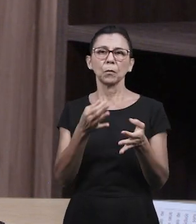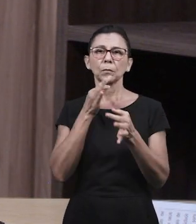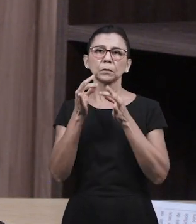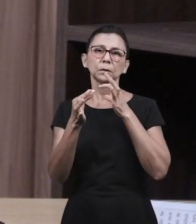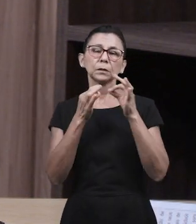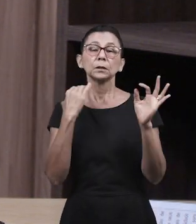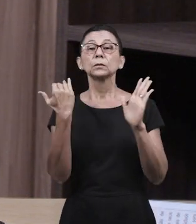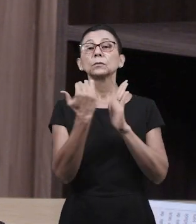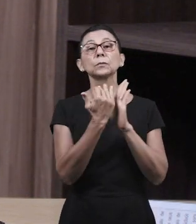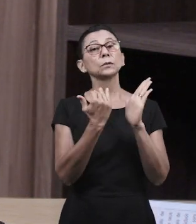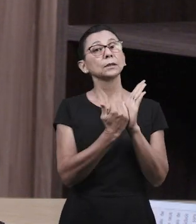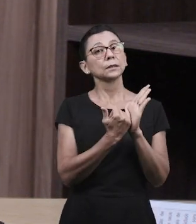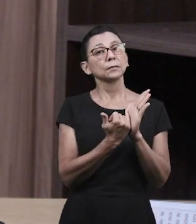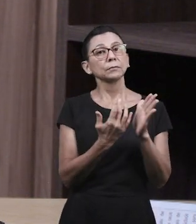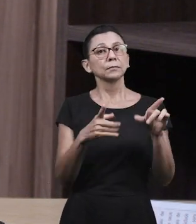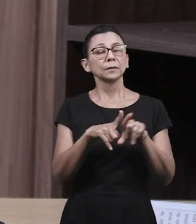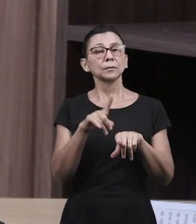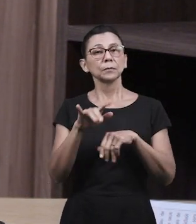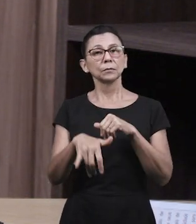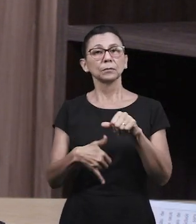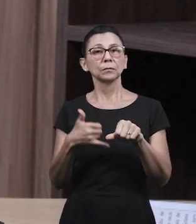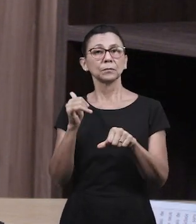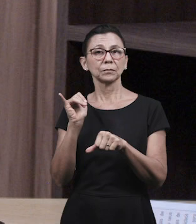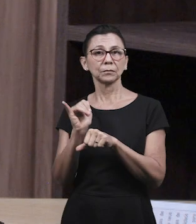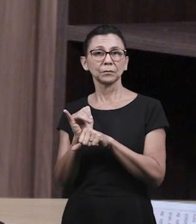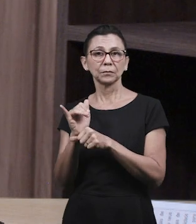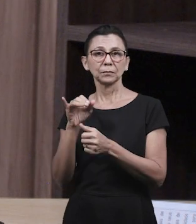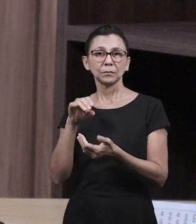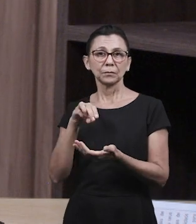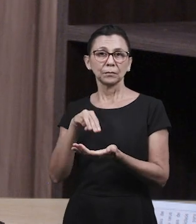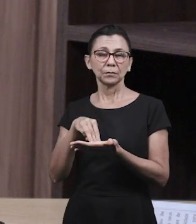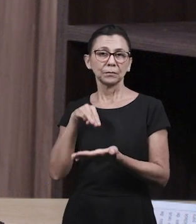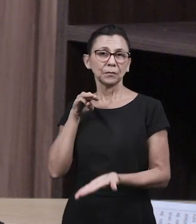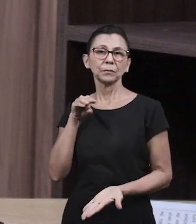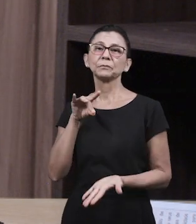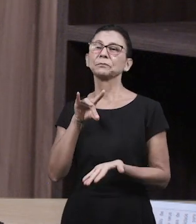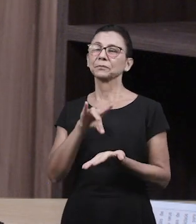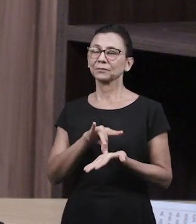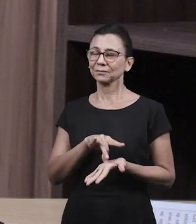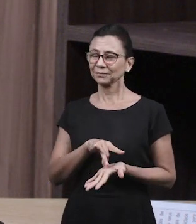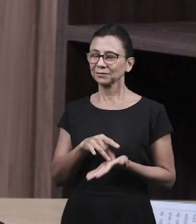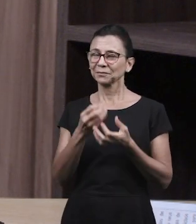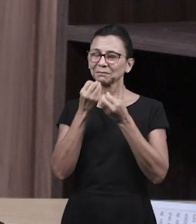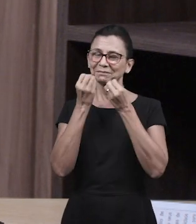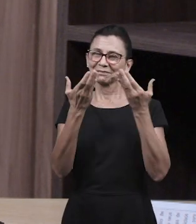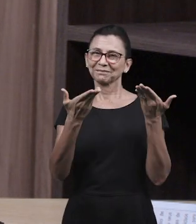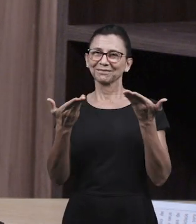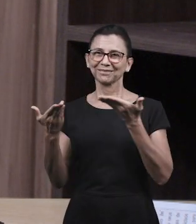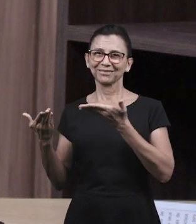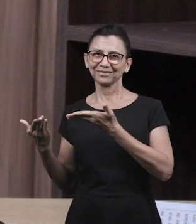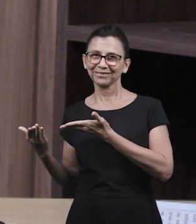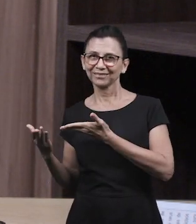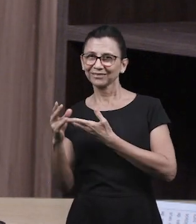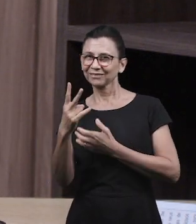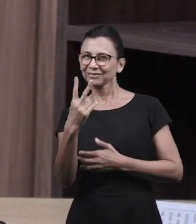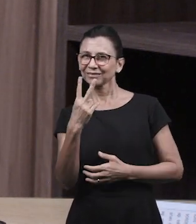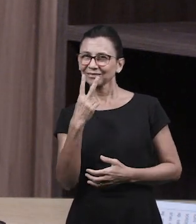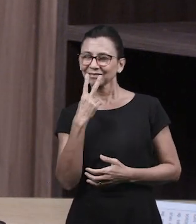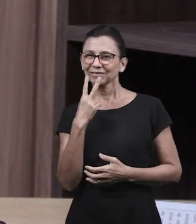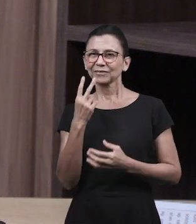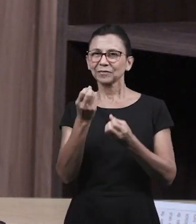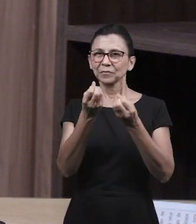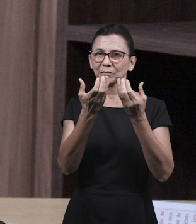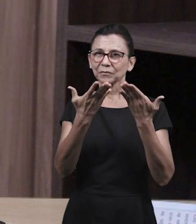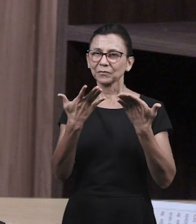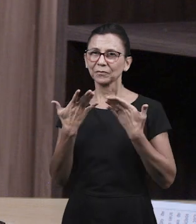do programa, e também pelo canal da Igreja Cristã Maranata no YouTube. Seja bem-vindo você que está chegando, seja bem-vindo